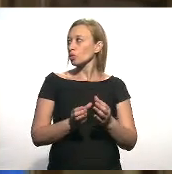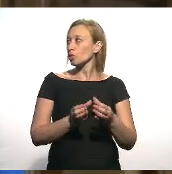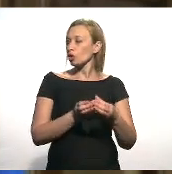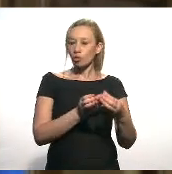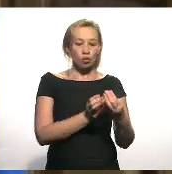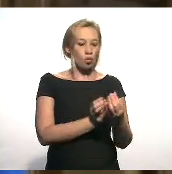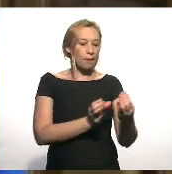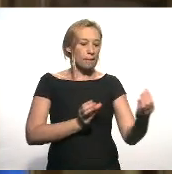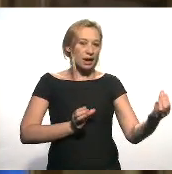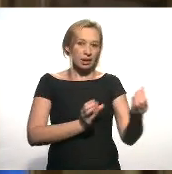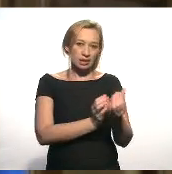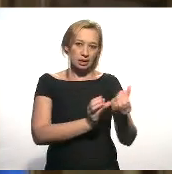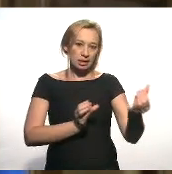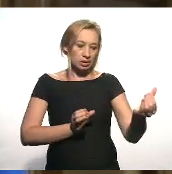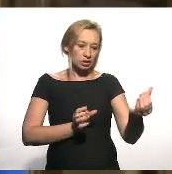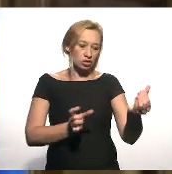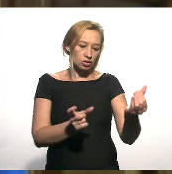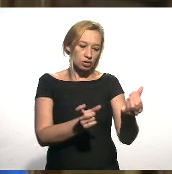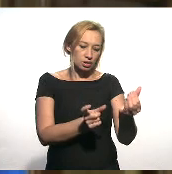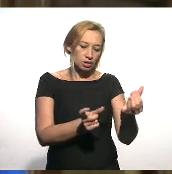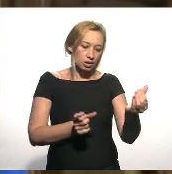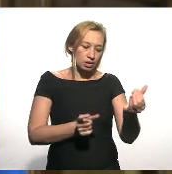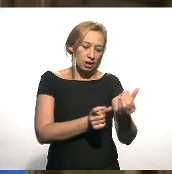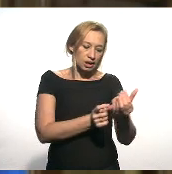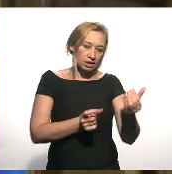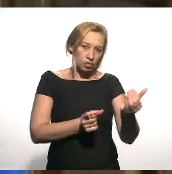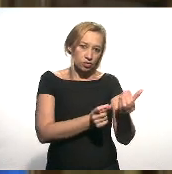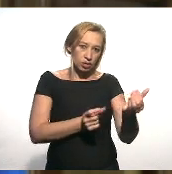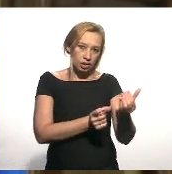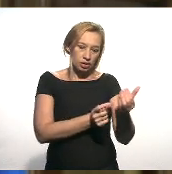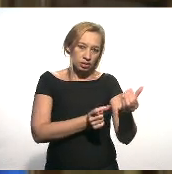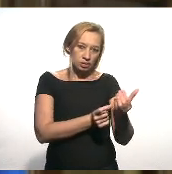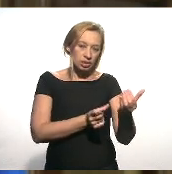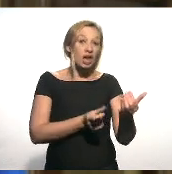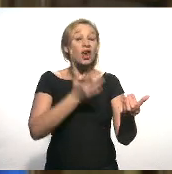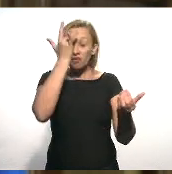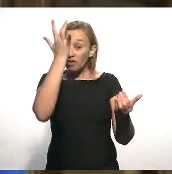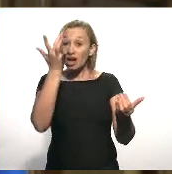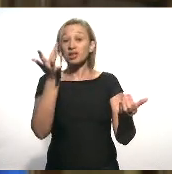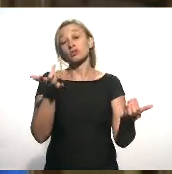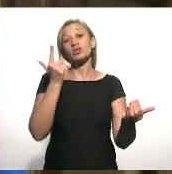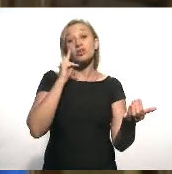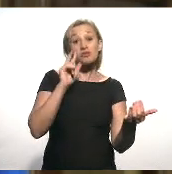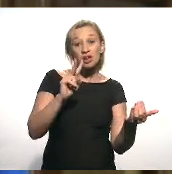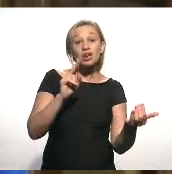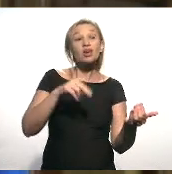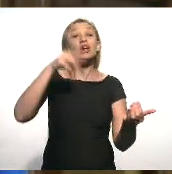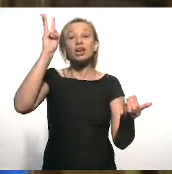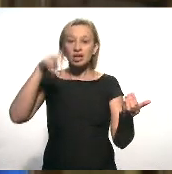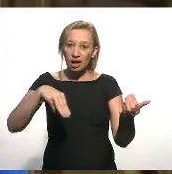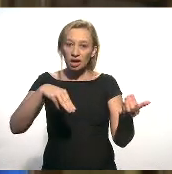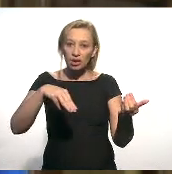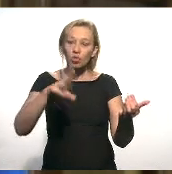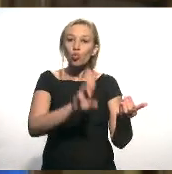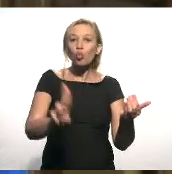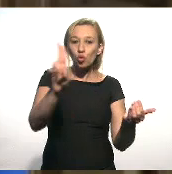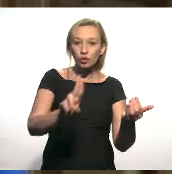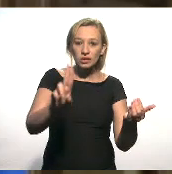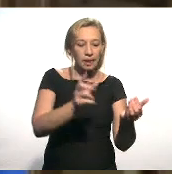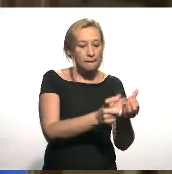camelô tem maquininha. É fácil hoje de ver quem é que pratica atividade comercial via maquininha, via